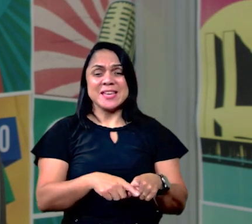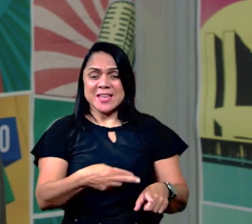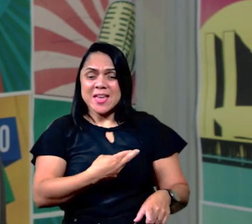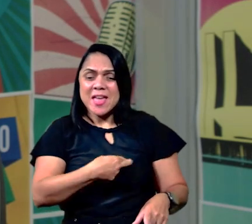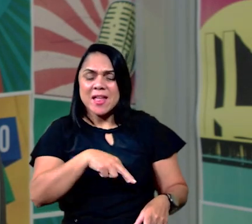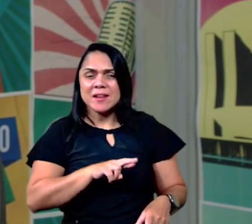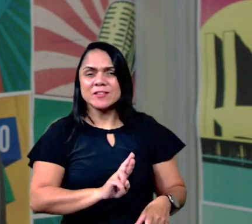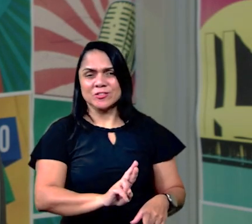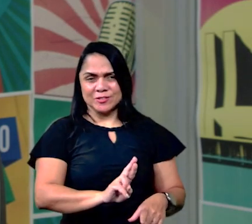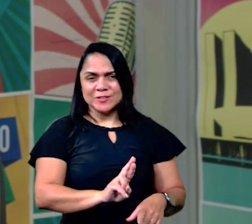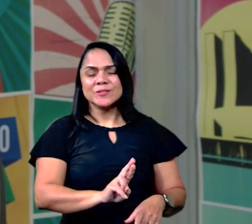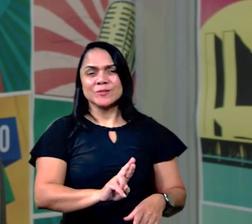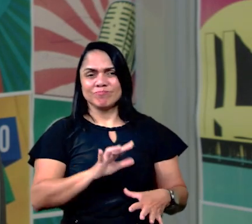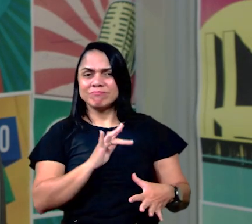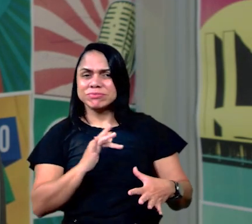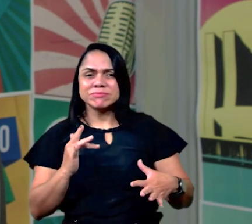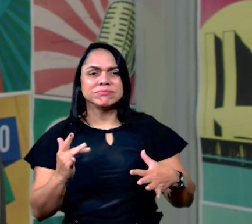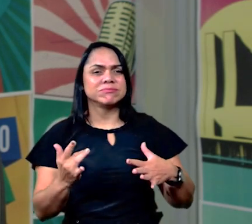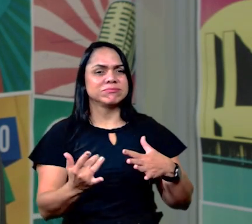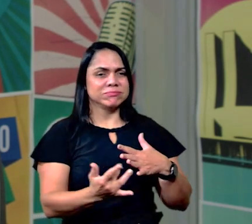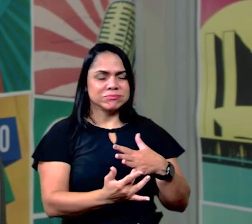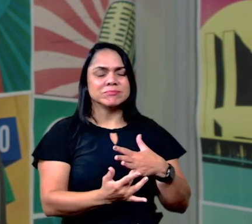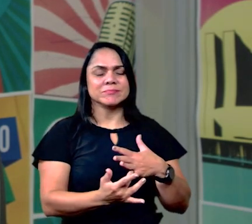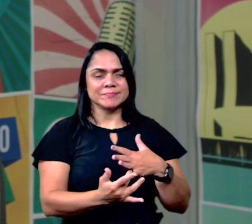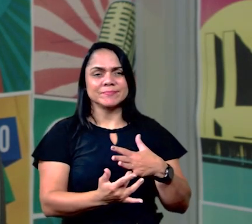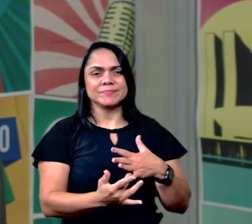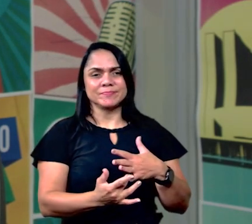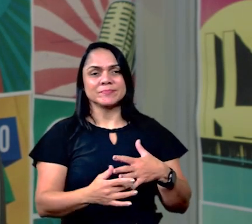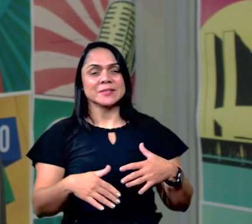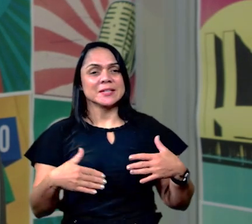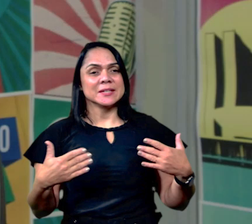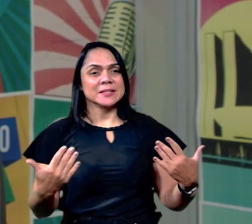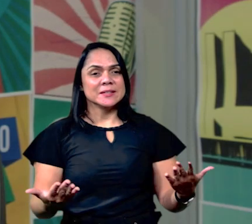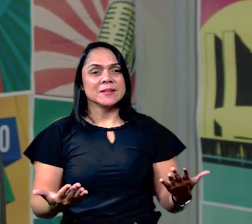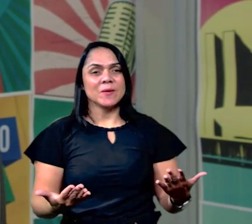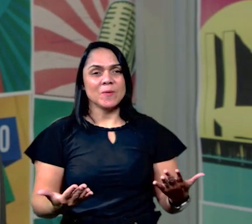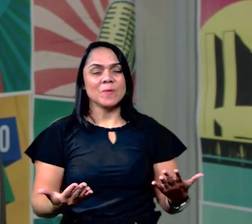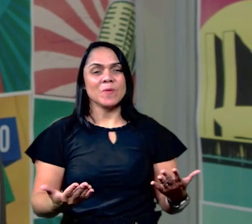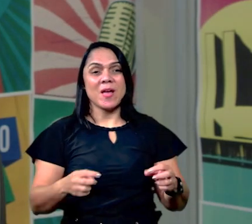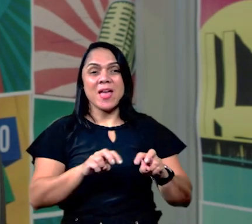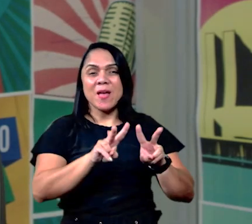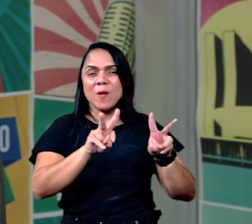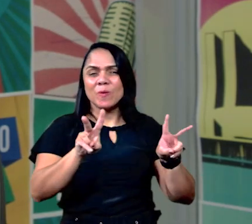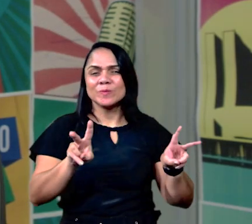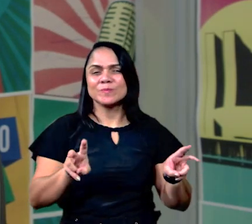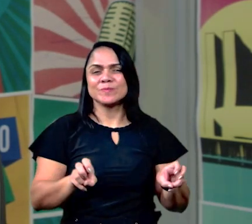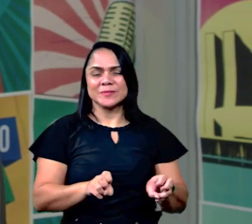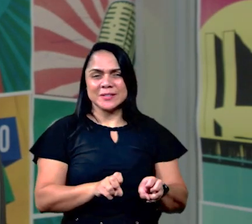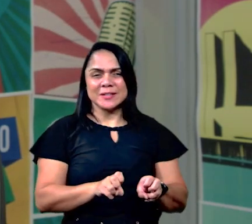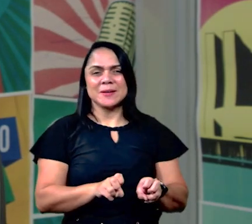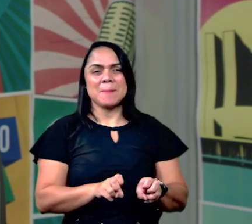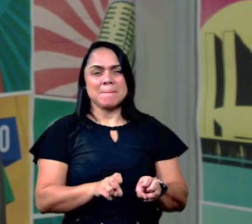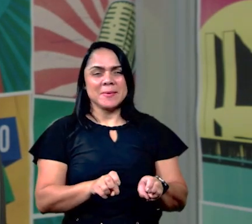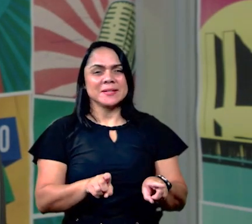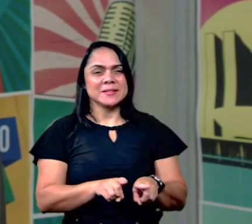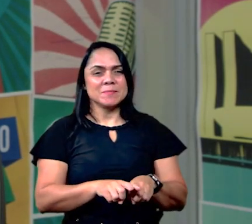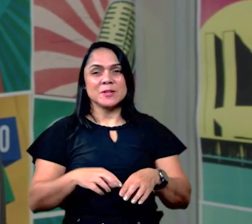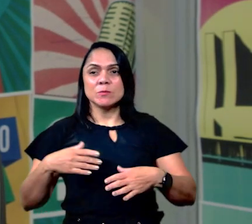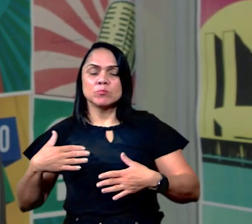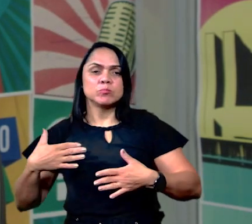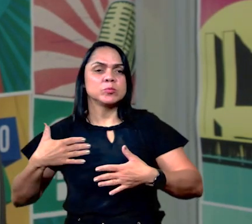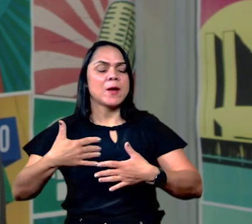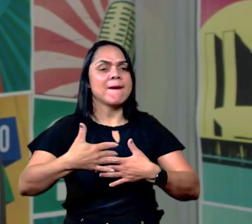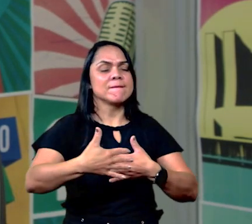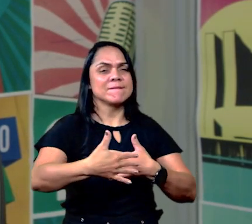religioso e político, né, nos últimos anos, sobretudo. Esse é um grande tema também diante, não é, de um avanço, de